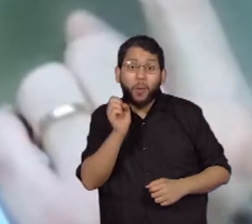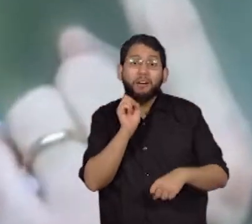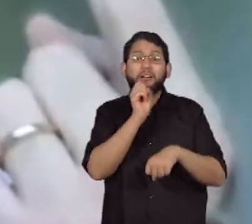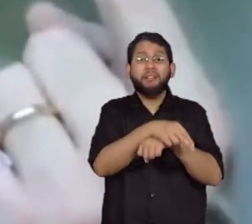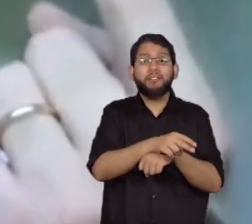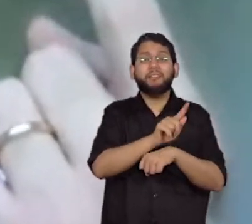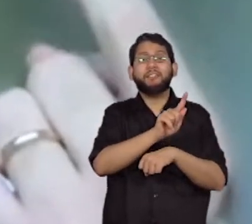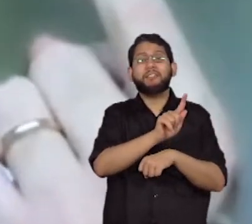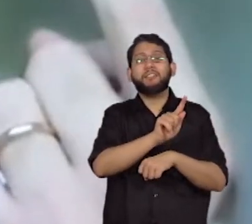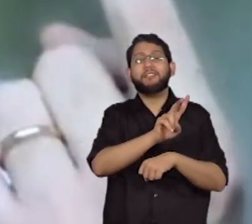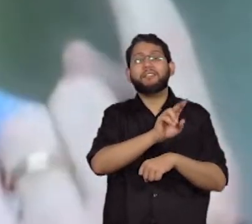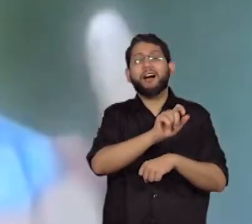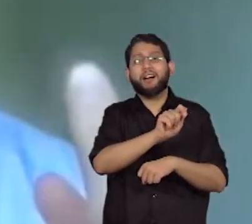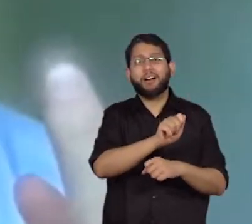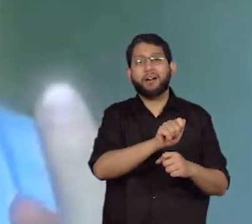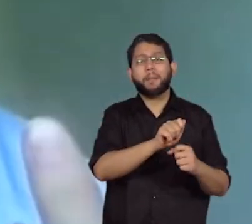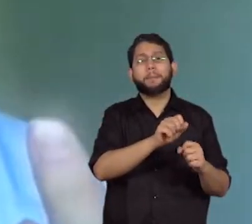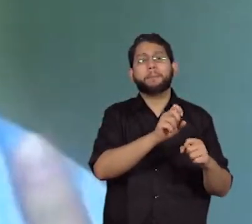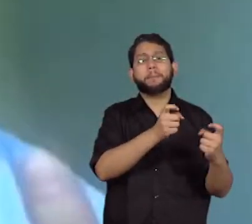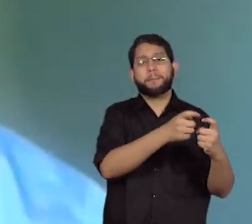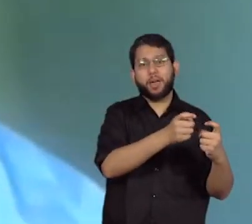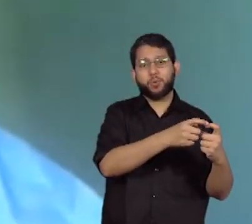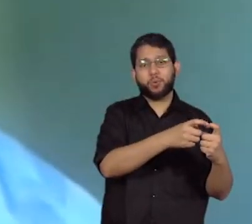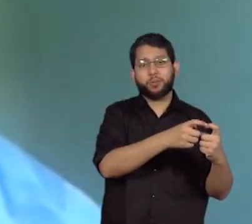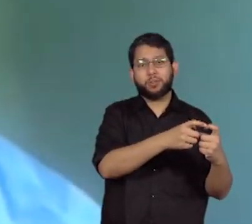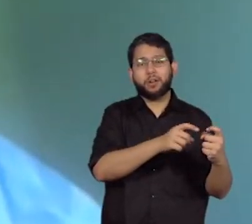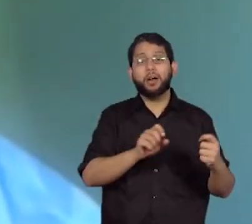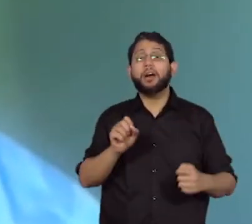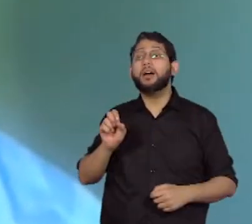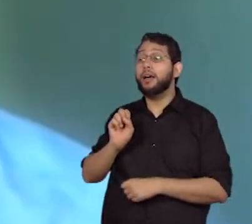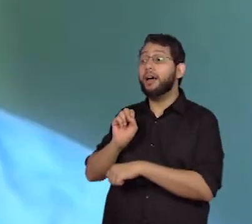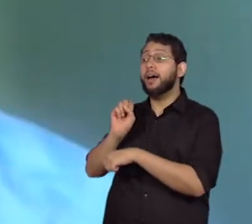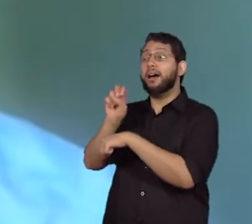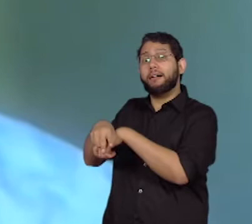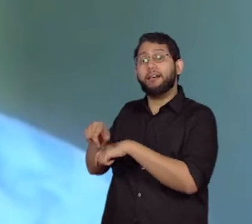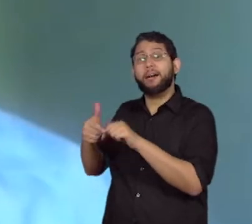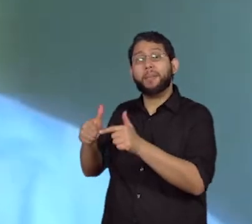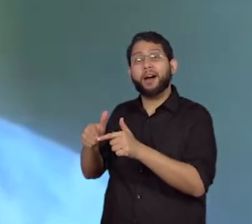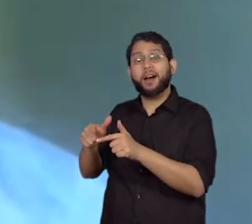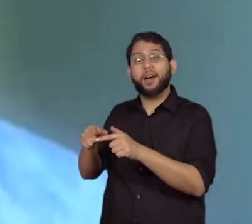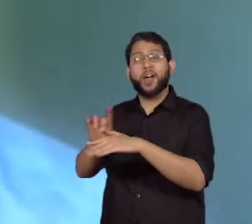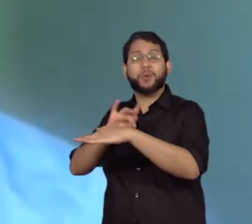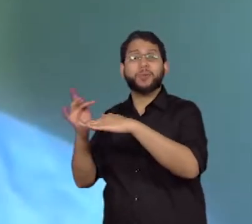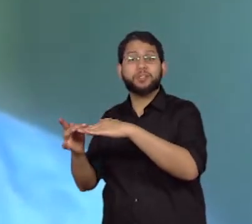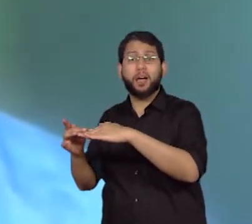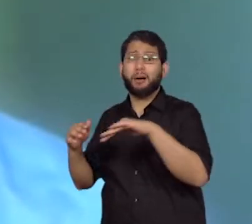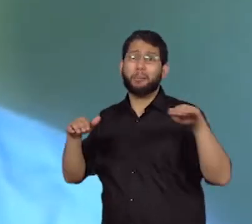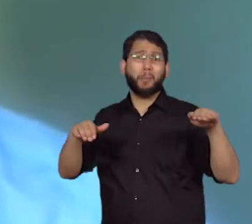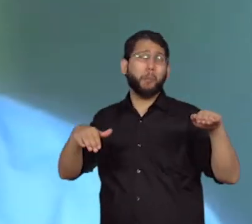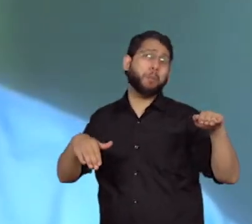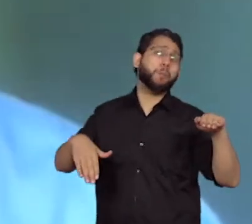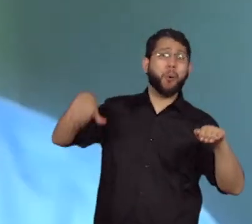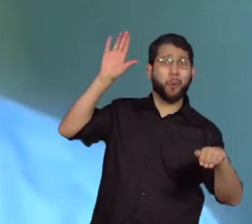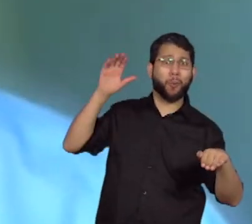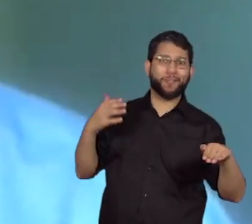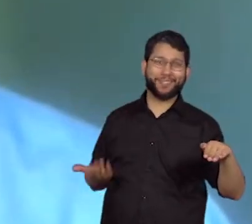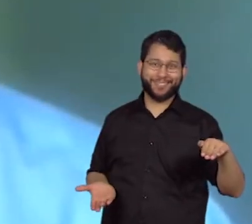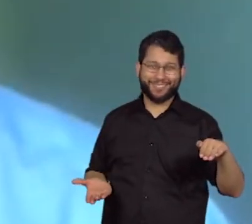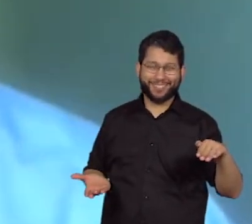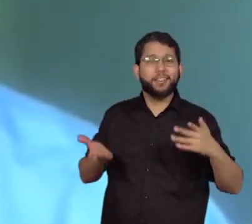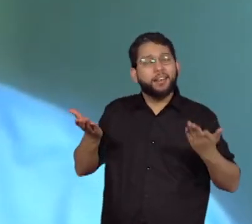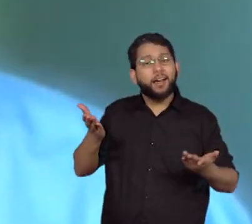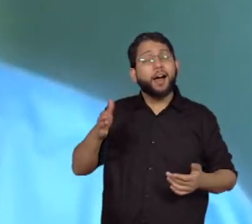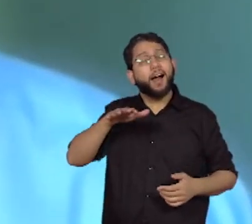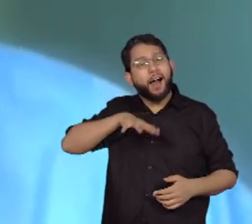cada médico tem uma centena de produtores de conteúdo. Agora, tem muito profissional que ganha ou